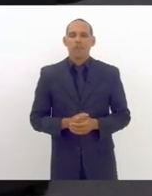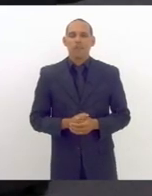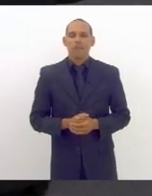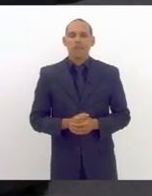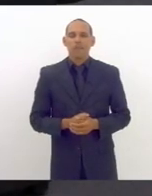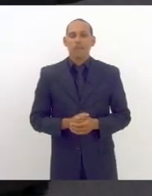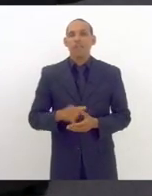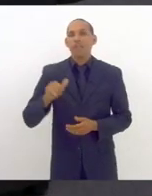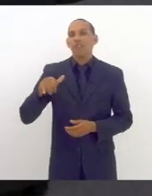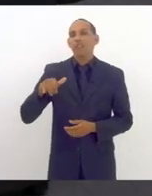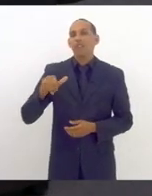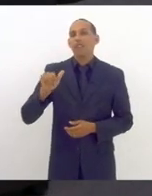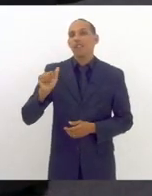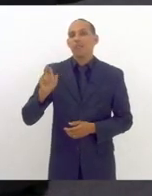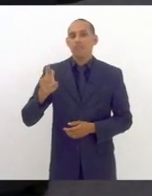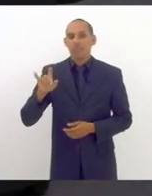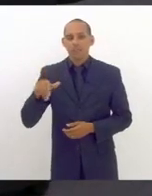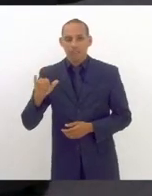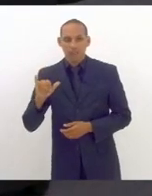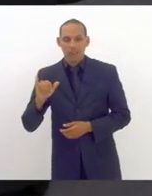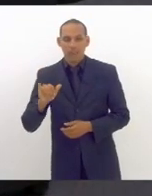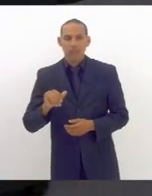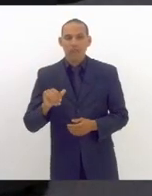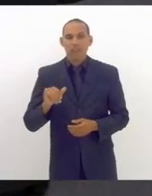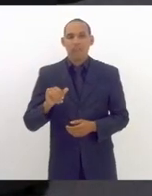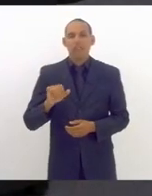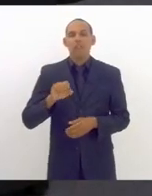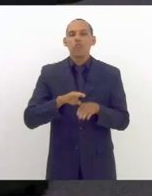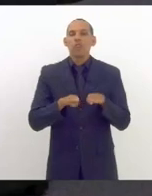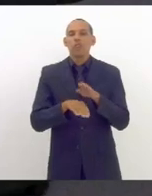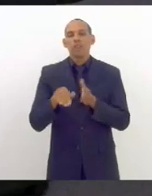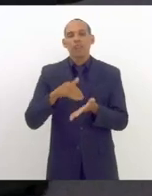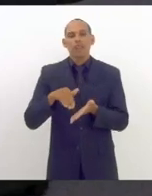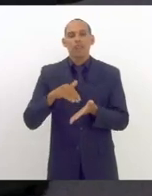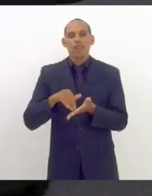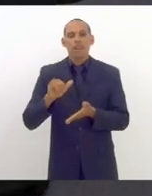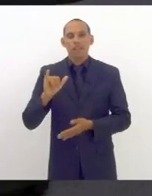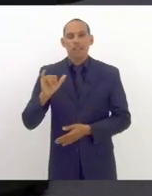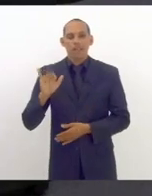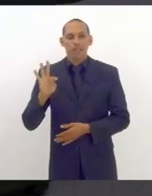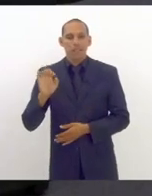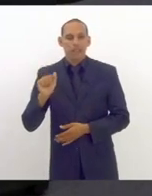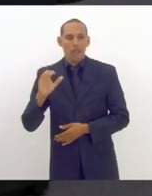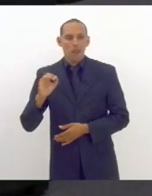o Yuri Araújo subsecretário fazenda de Itaocara